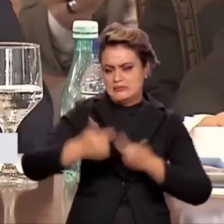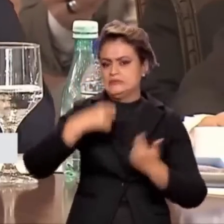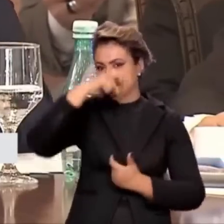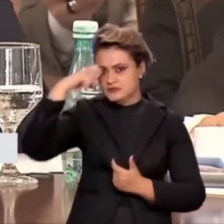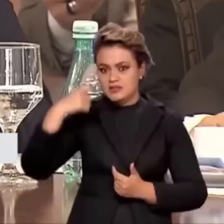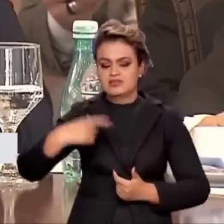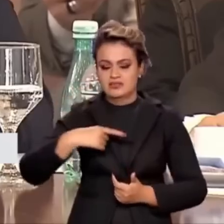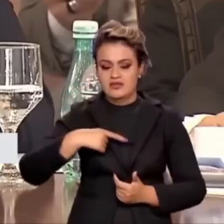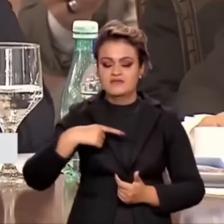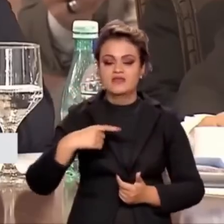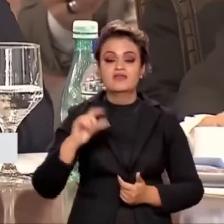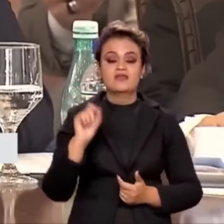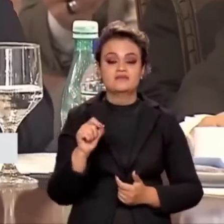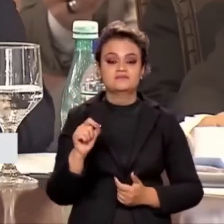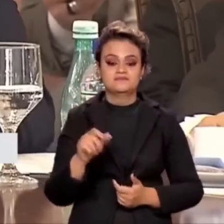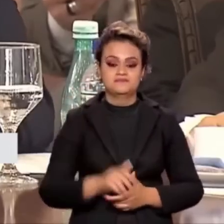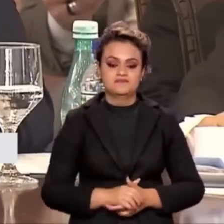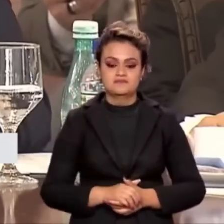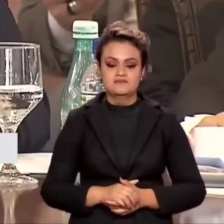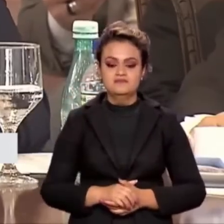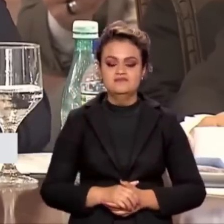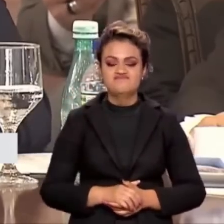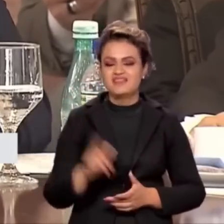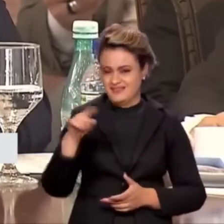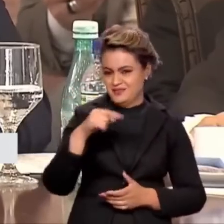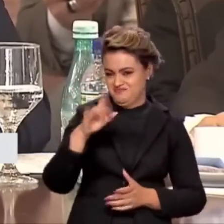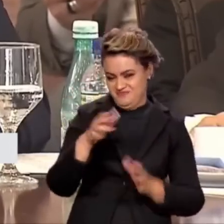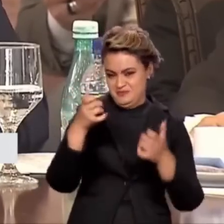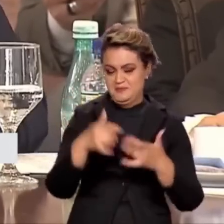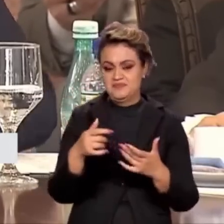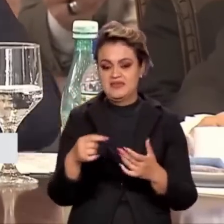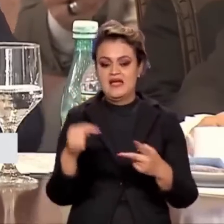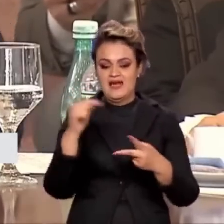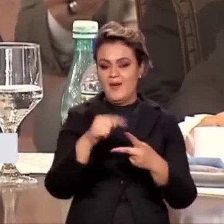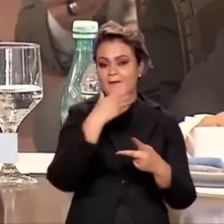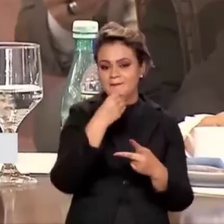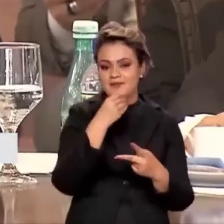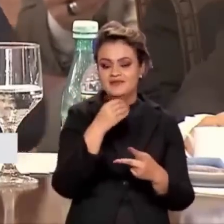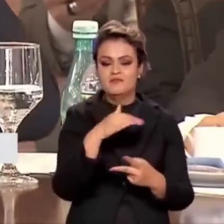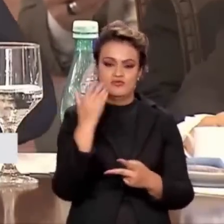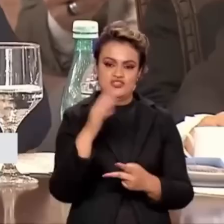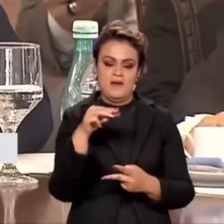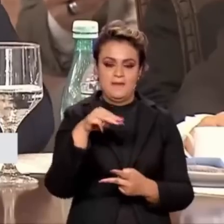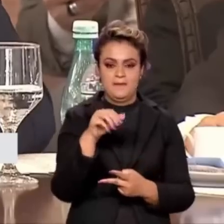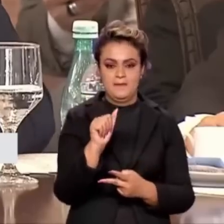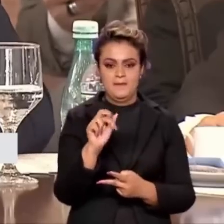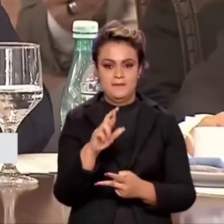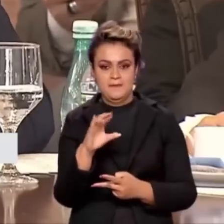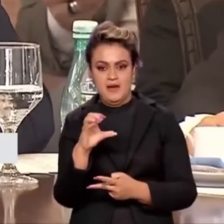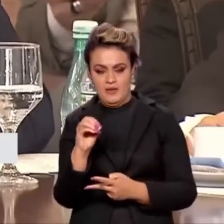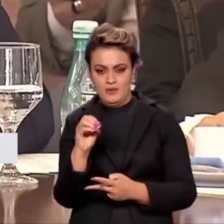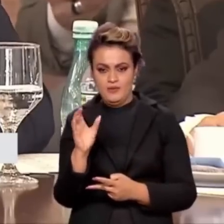incansável na nossa região. Aprendemos com o querido e saudoso Marco Aurélio Garcia, intelectual